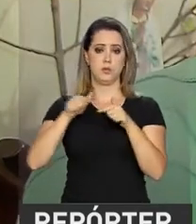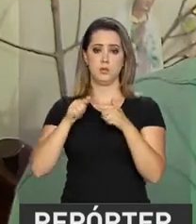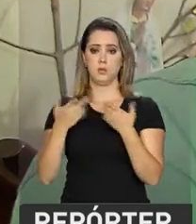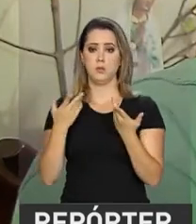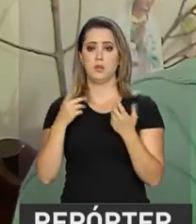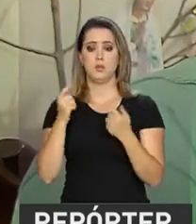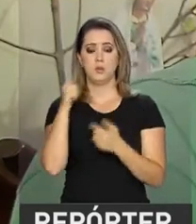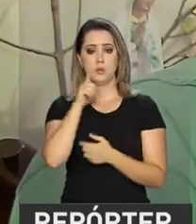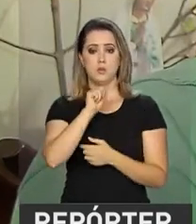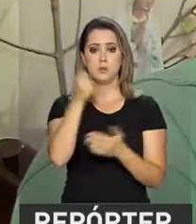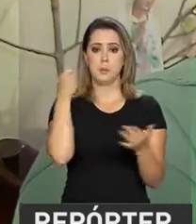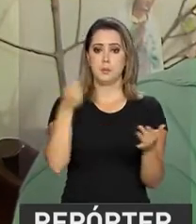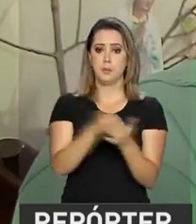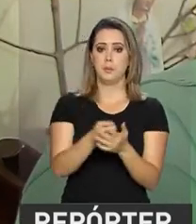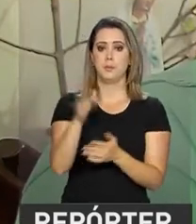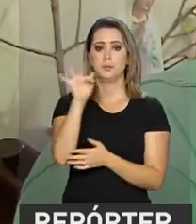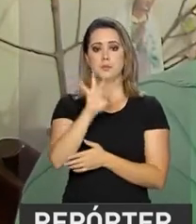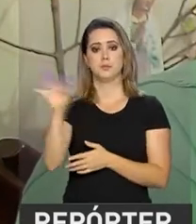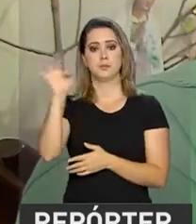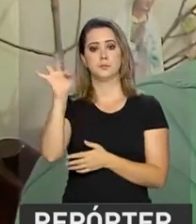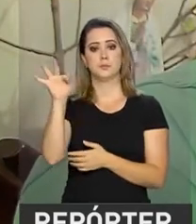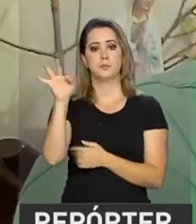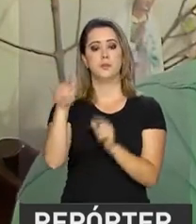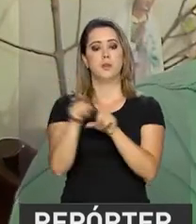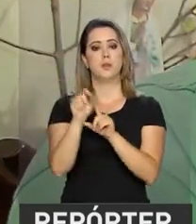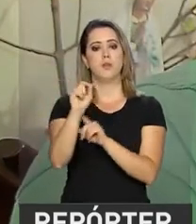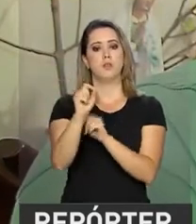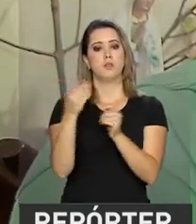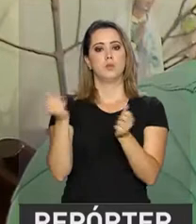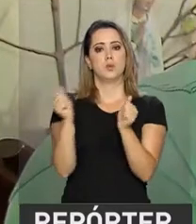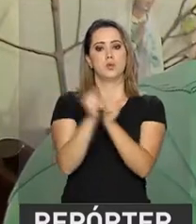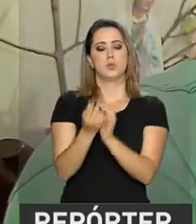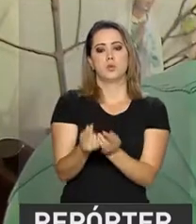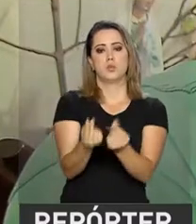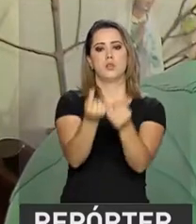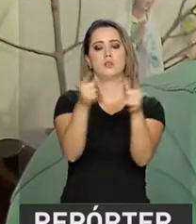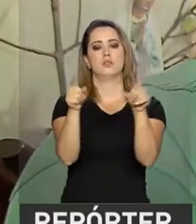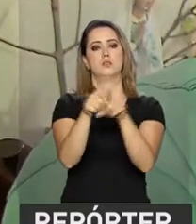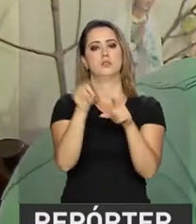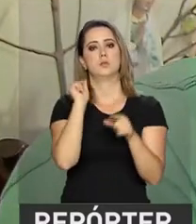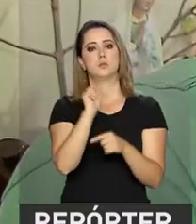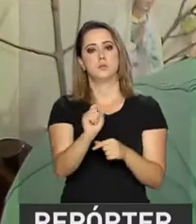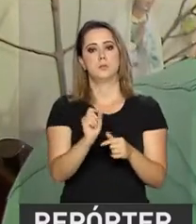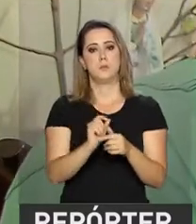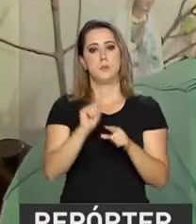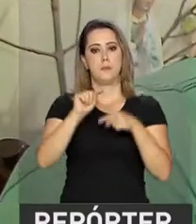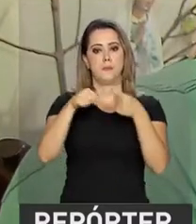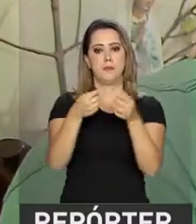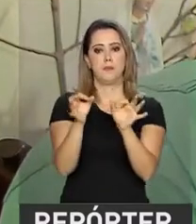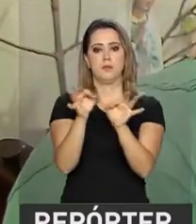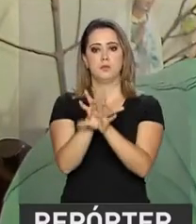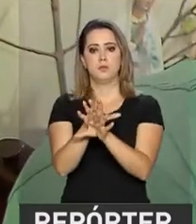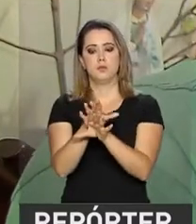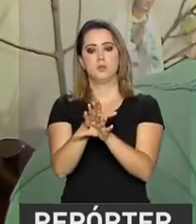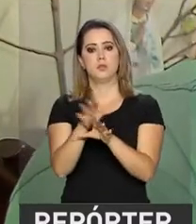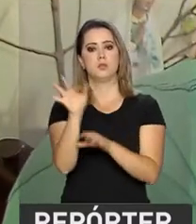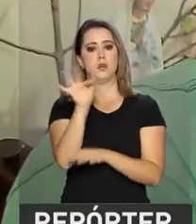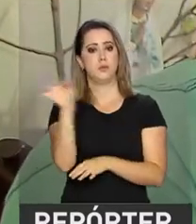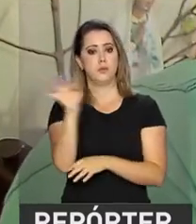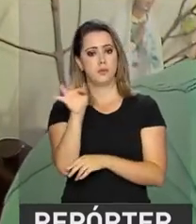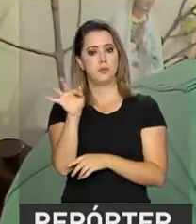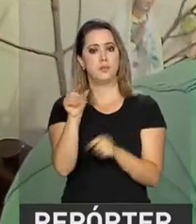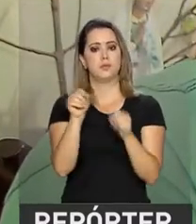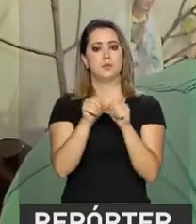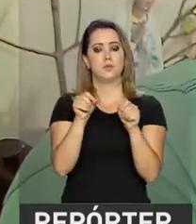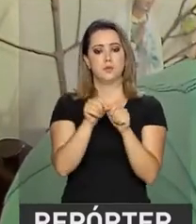e conseguir pagar uma faculdade e conseguiu juntar dinheiro e depois de na faculdade fazer